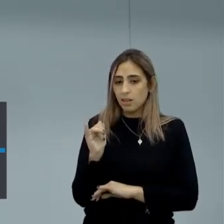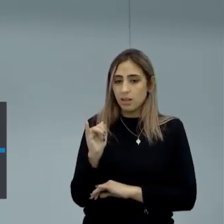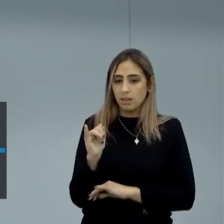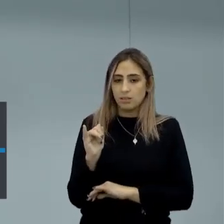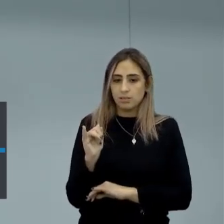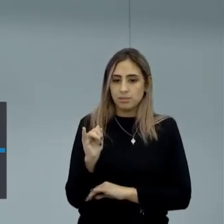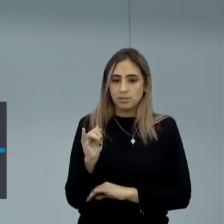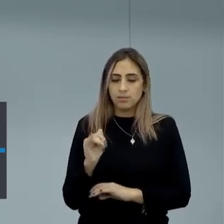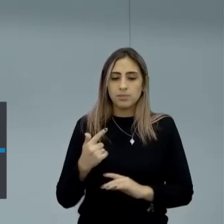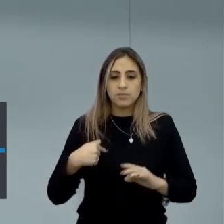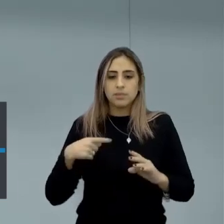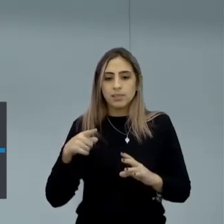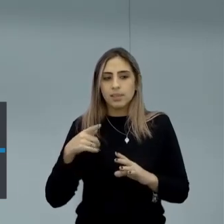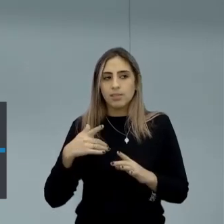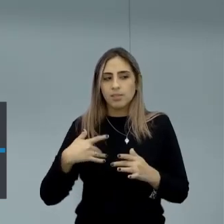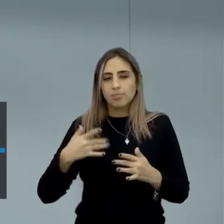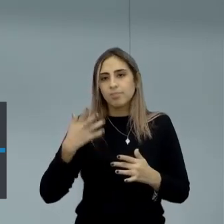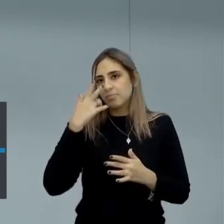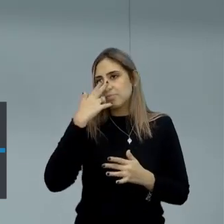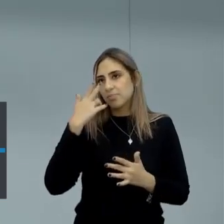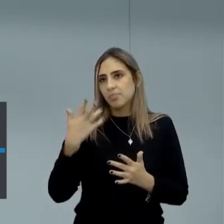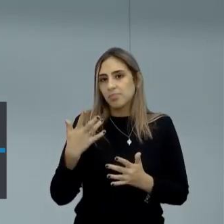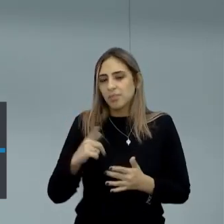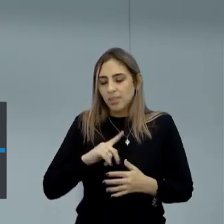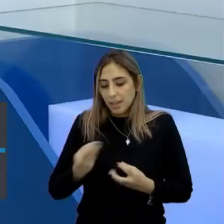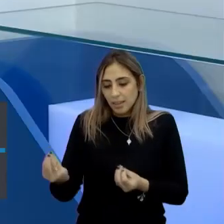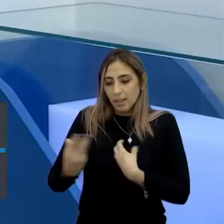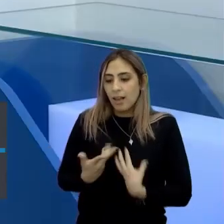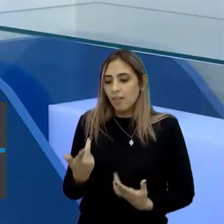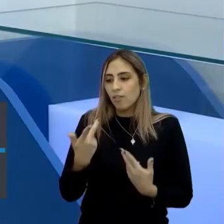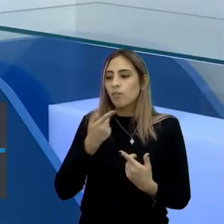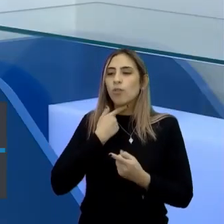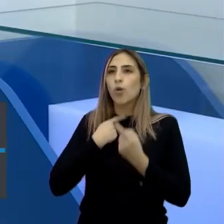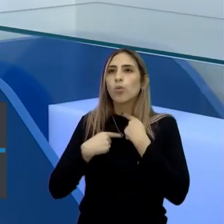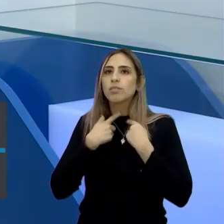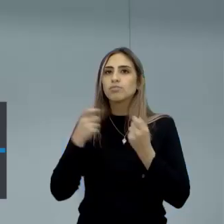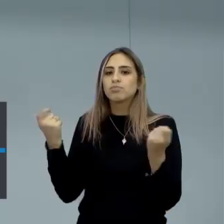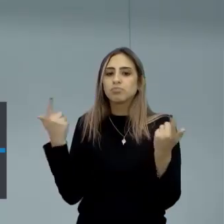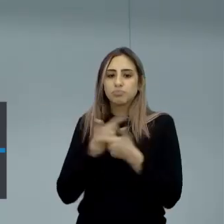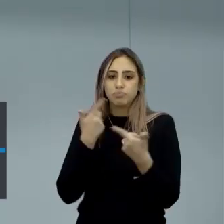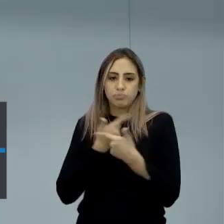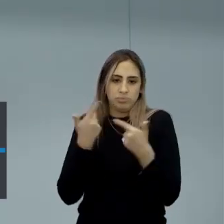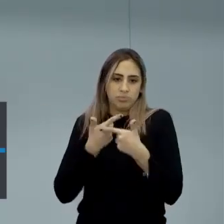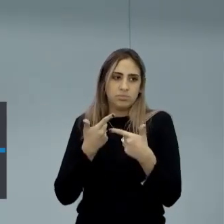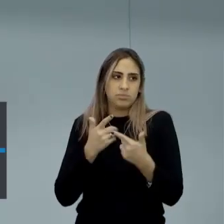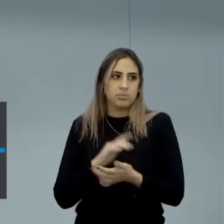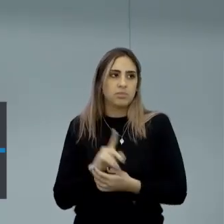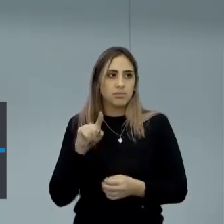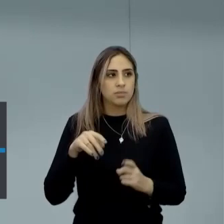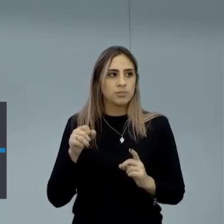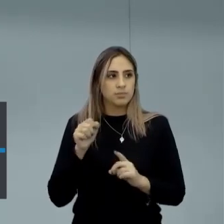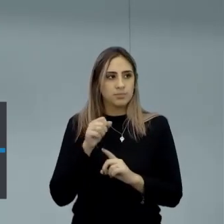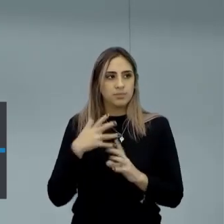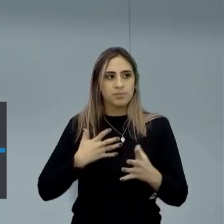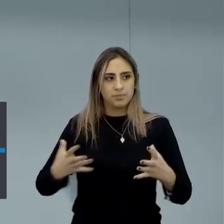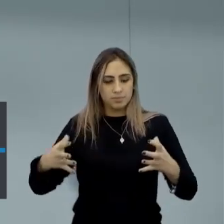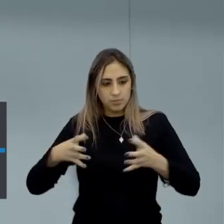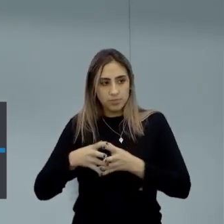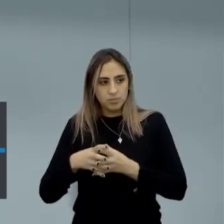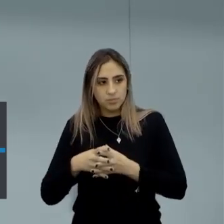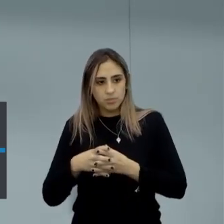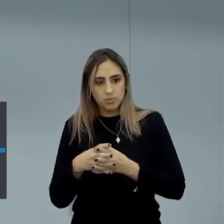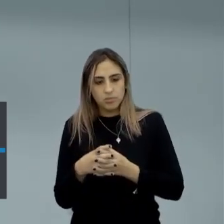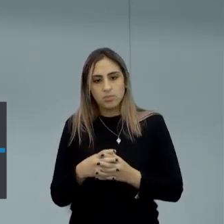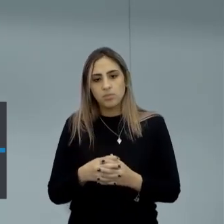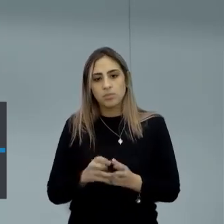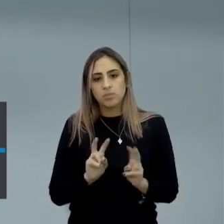que desperta mesmo o riso, né, do outro. E aí a gente faz uma associação com a